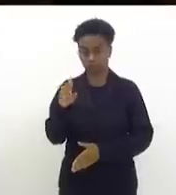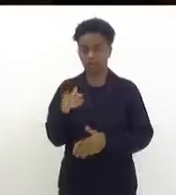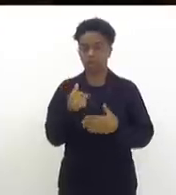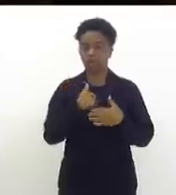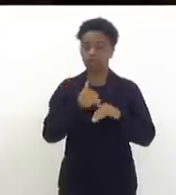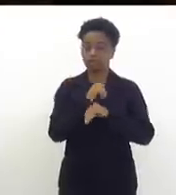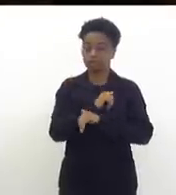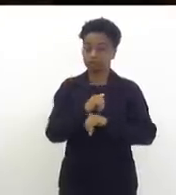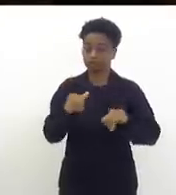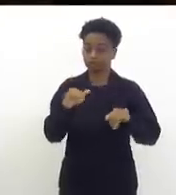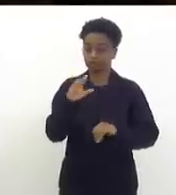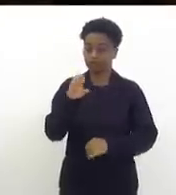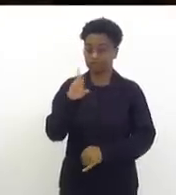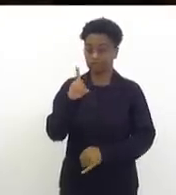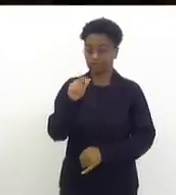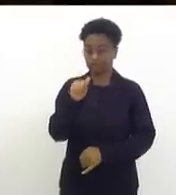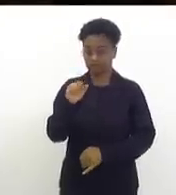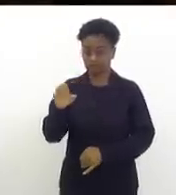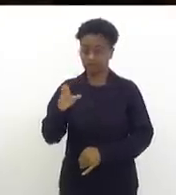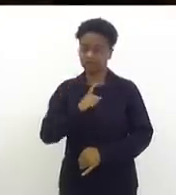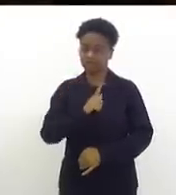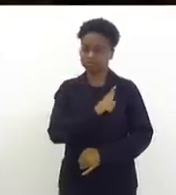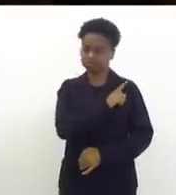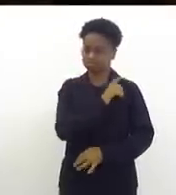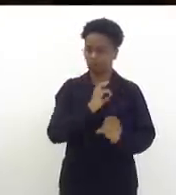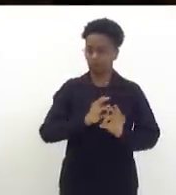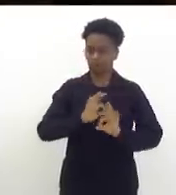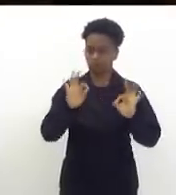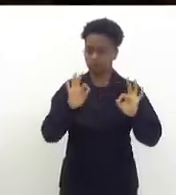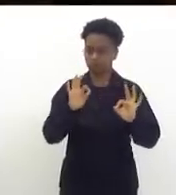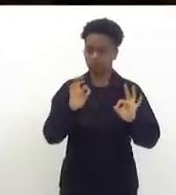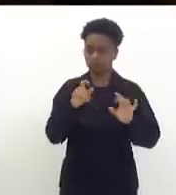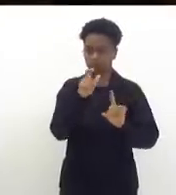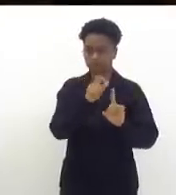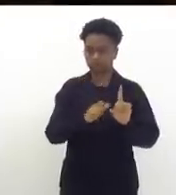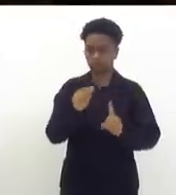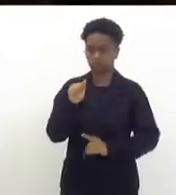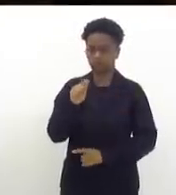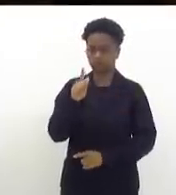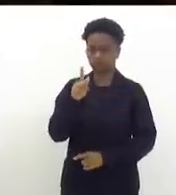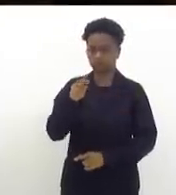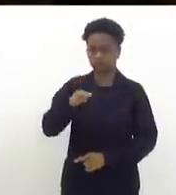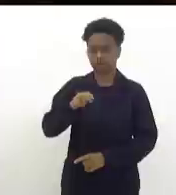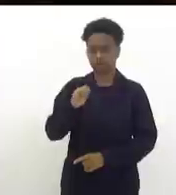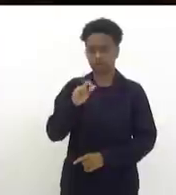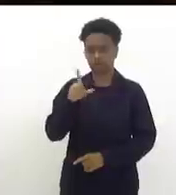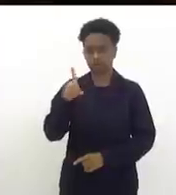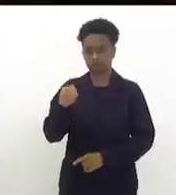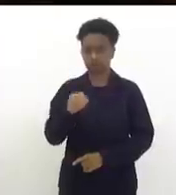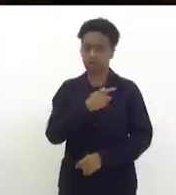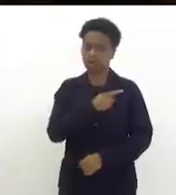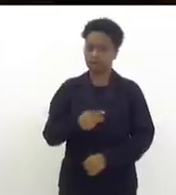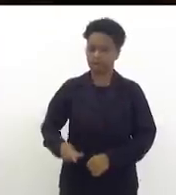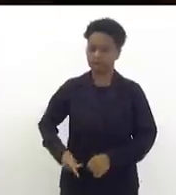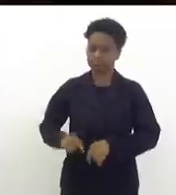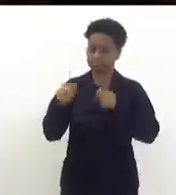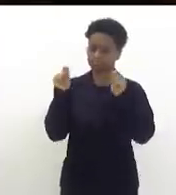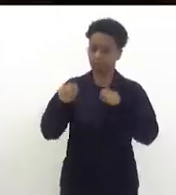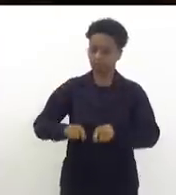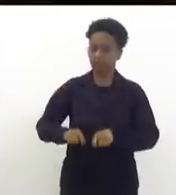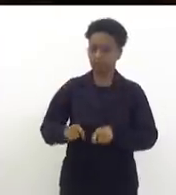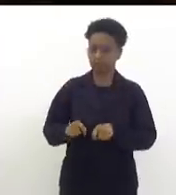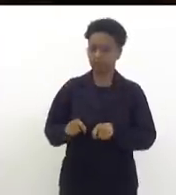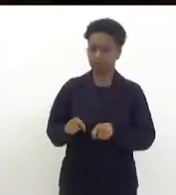a Cedae tem um belo gestor que é o Agnaldo um presidente altamente competente